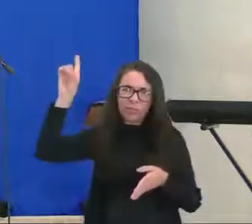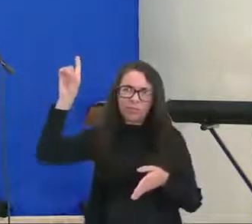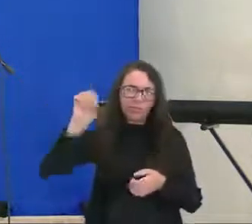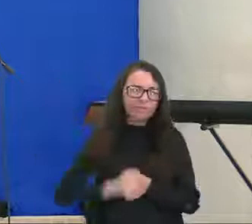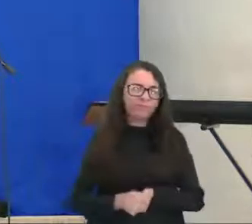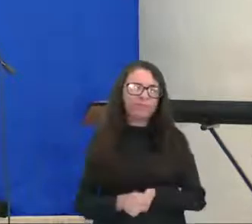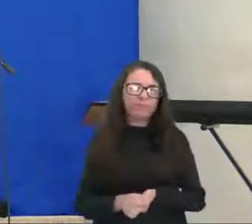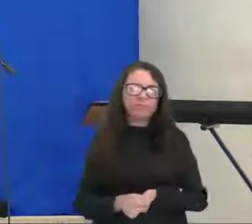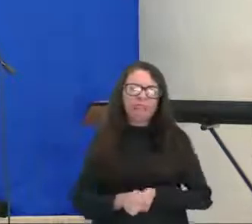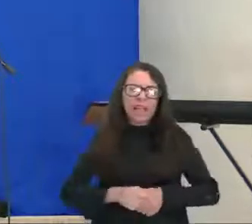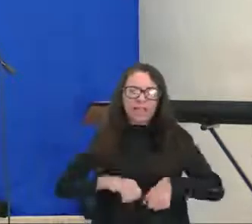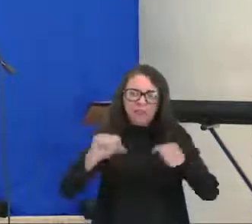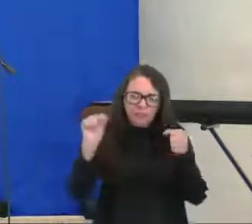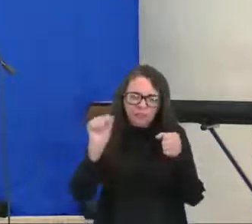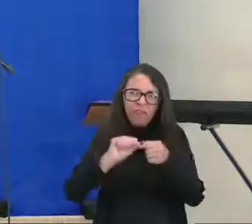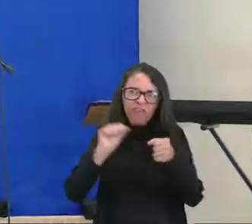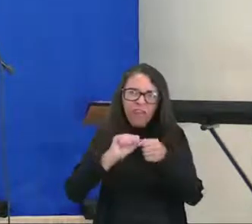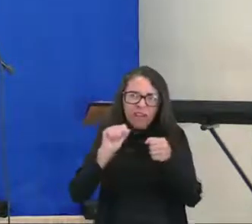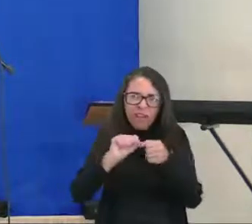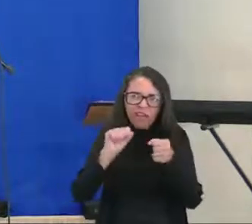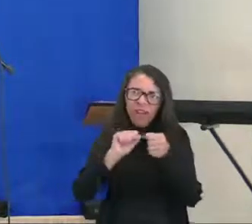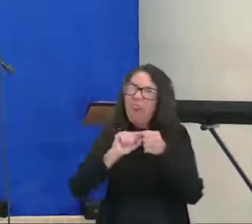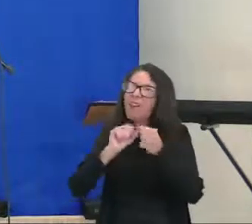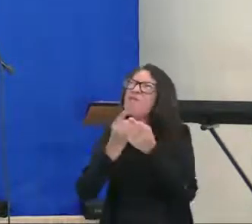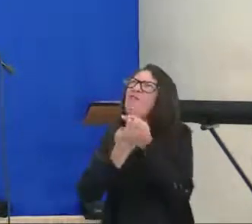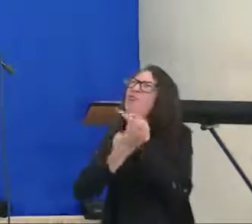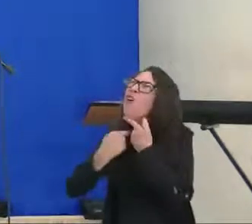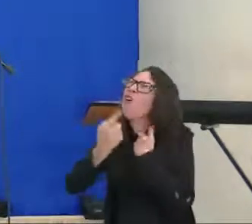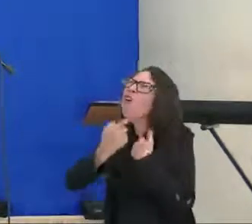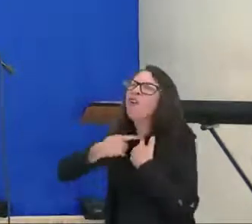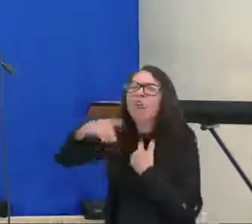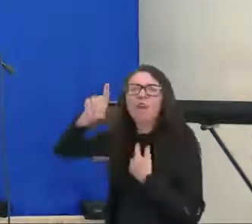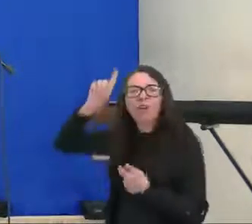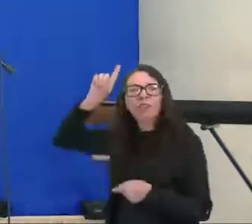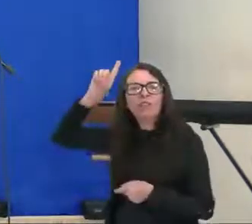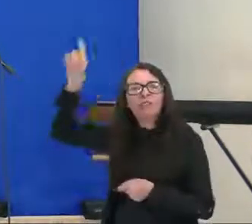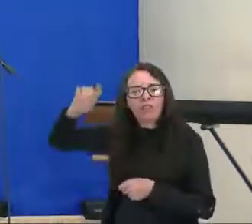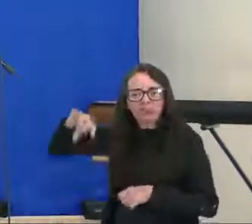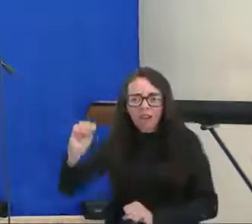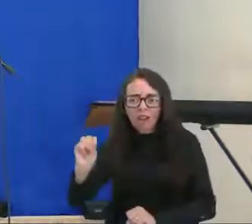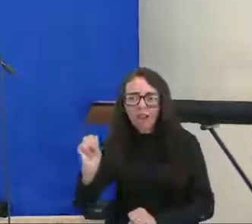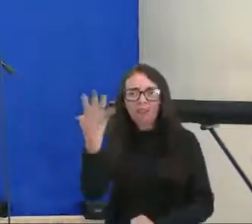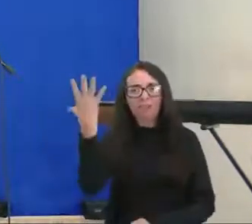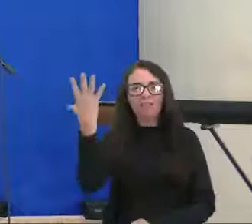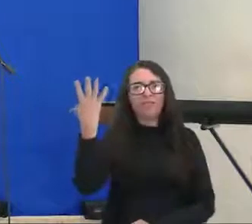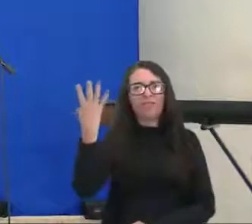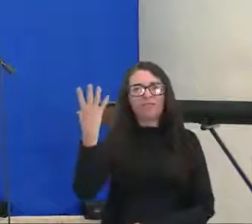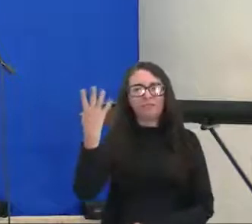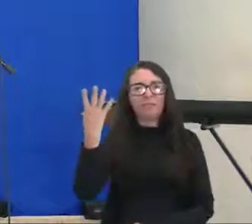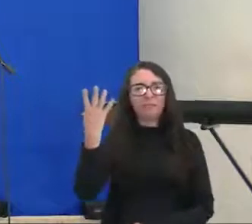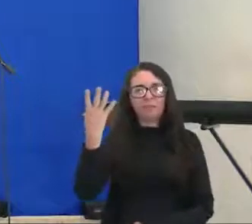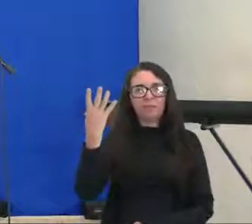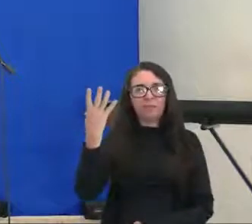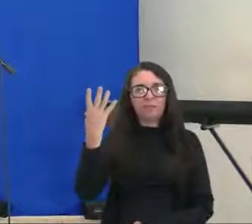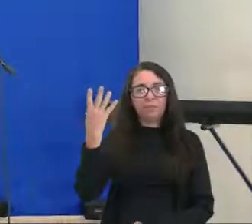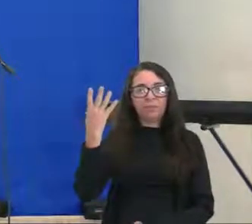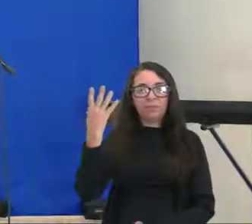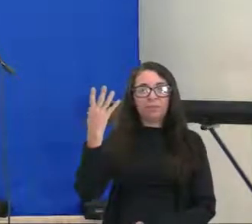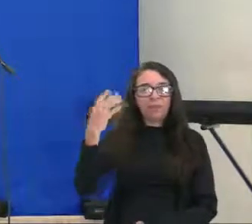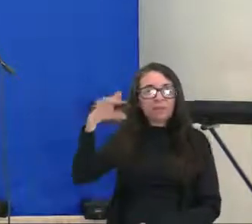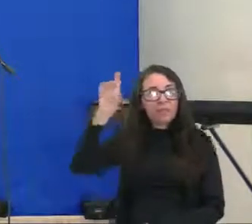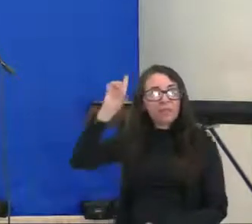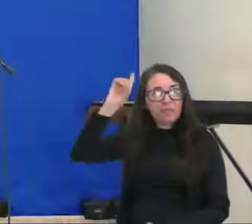Espírito. E esse Espírito nos capacita a tudo aquilo que Deus requer de